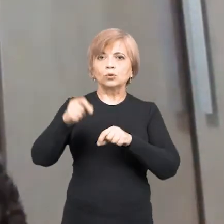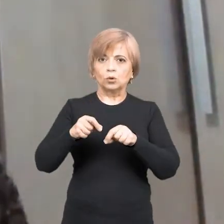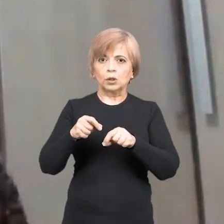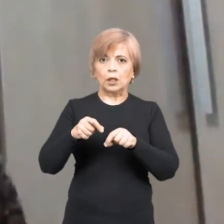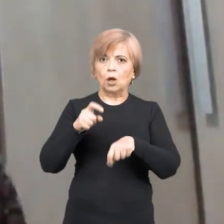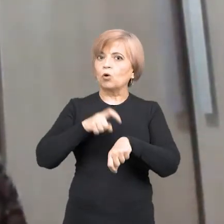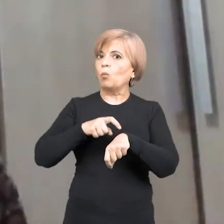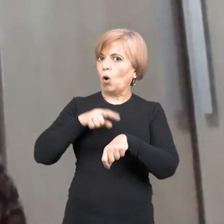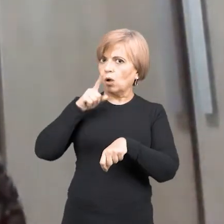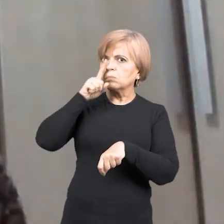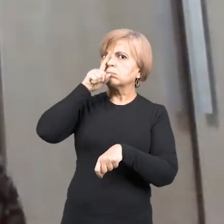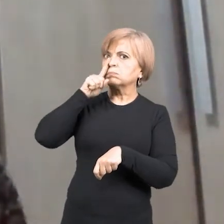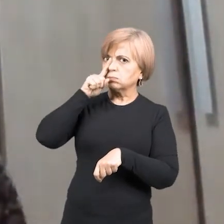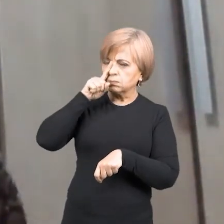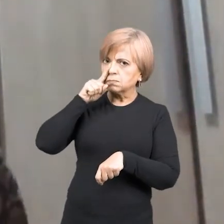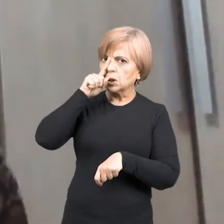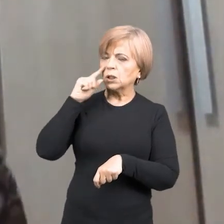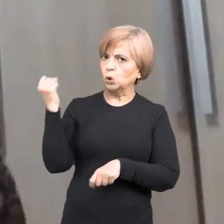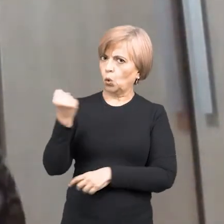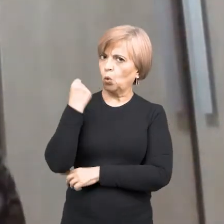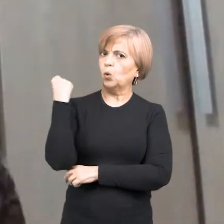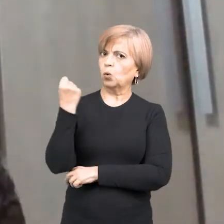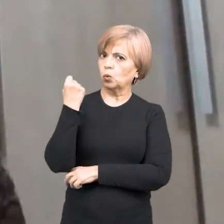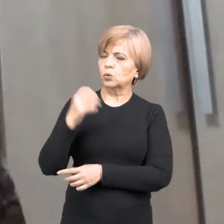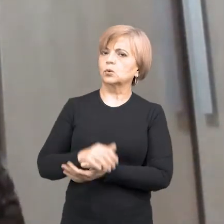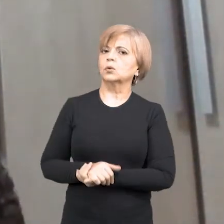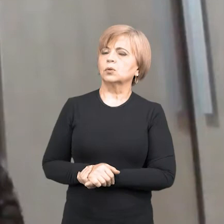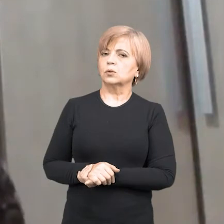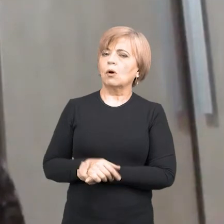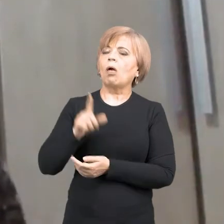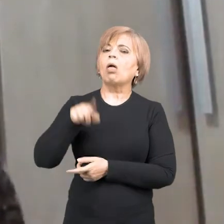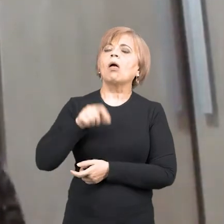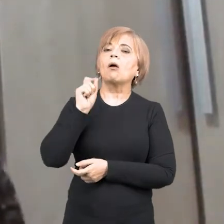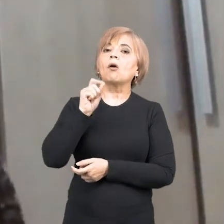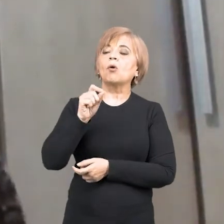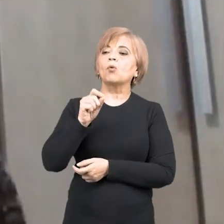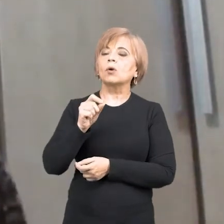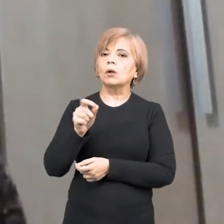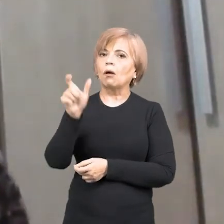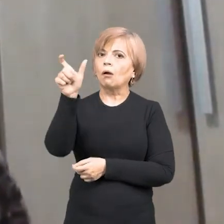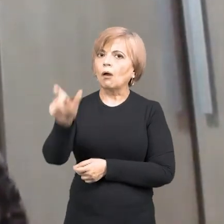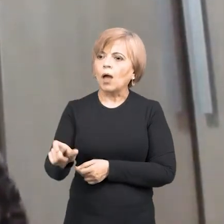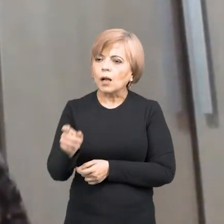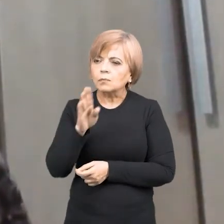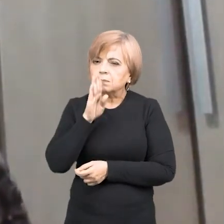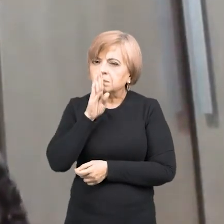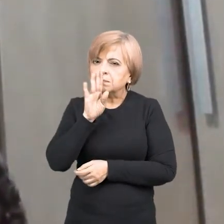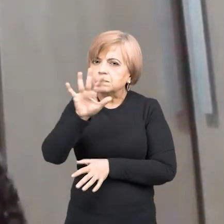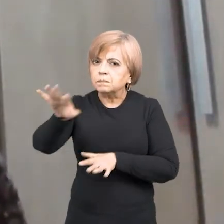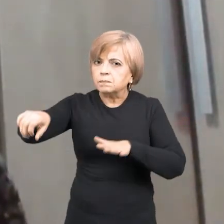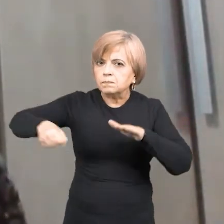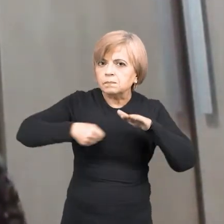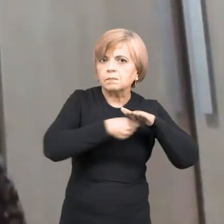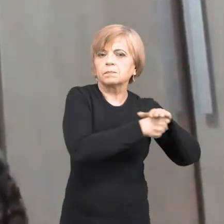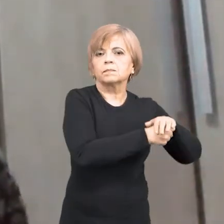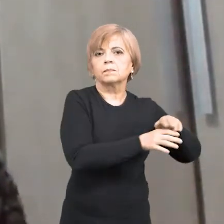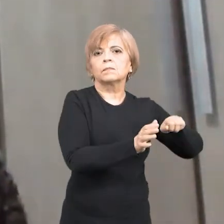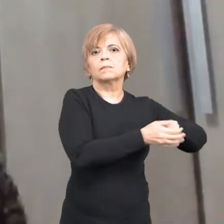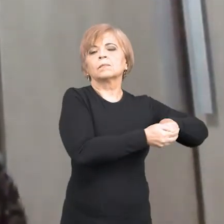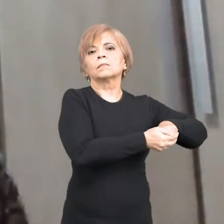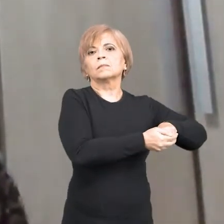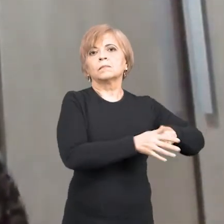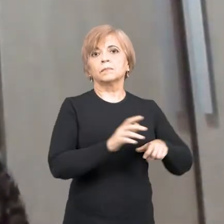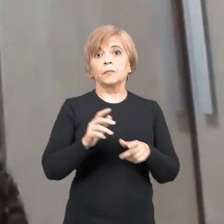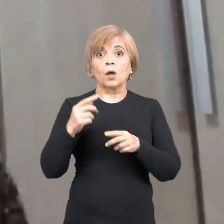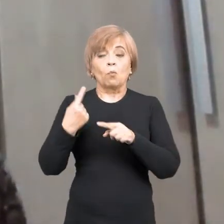eventualmente, em situações de risco grave, proceder o que a gente chama de o abrigamento sigiloso dessa mulher. Né?